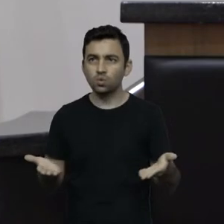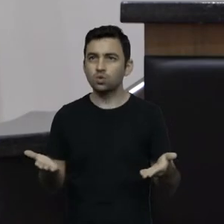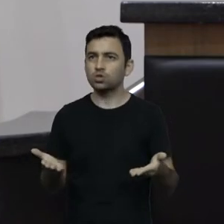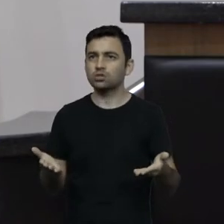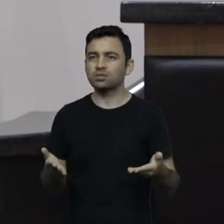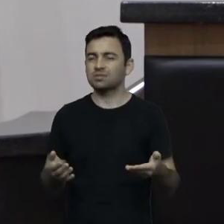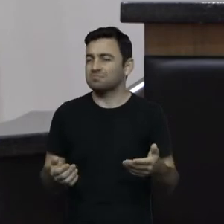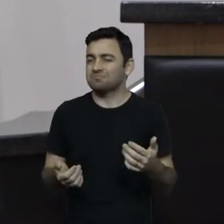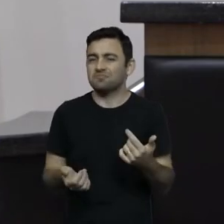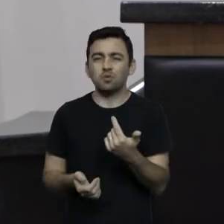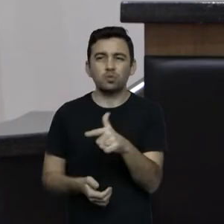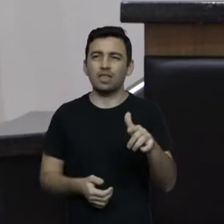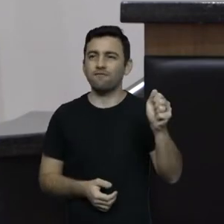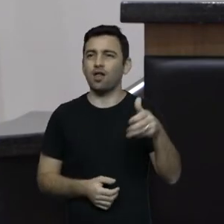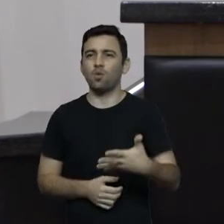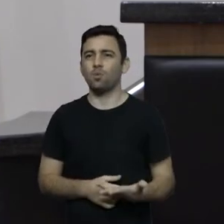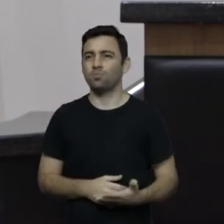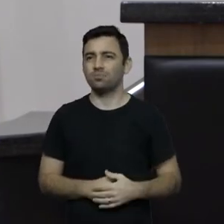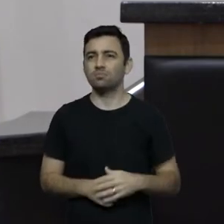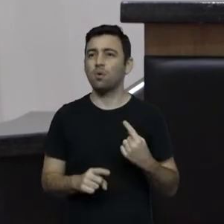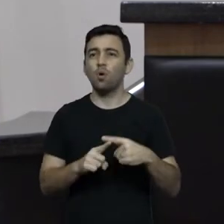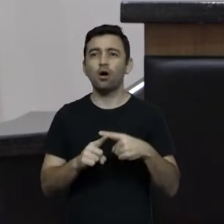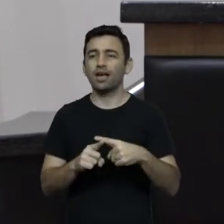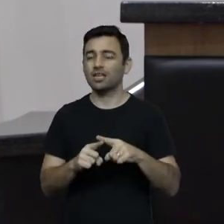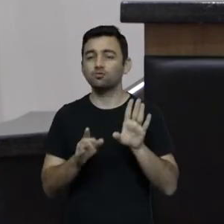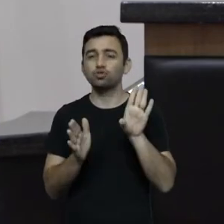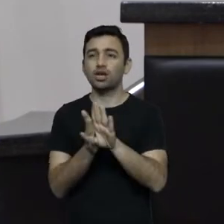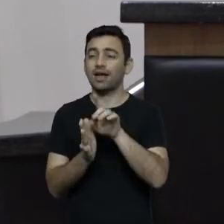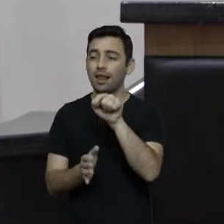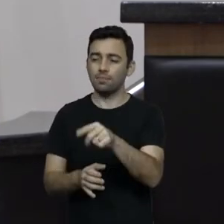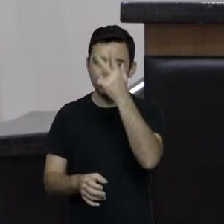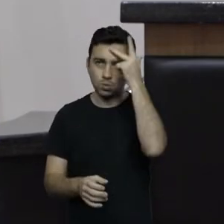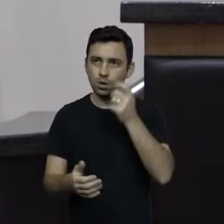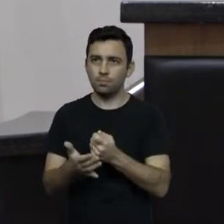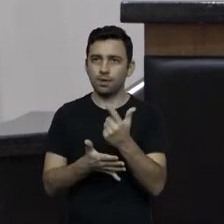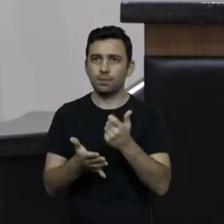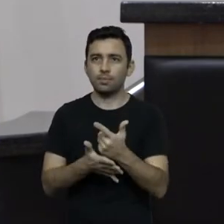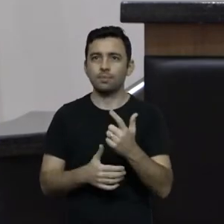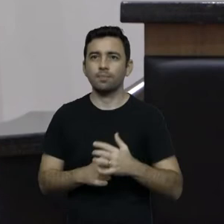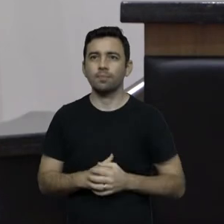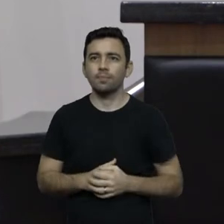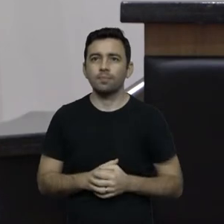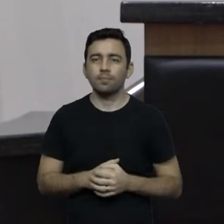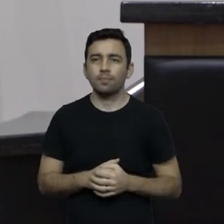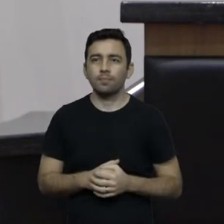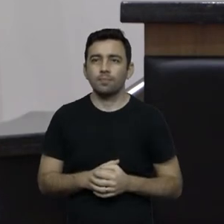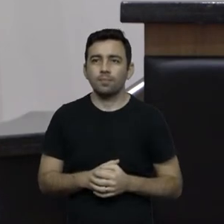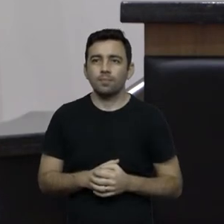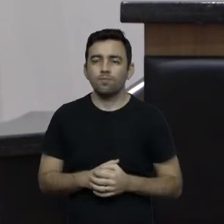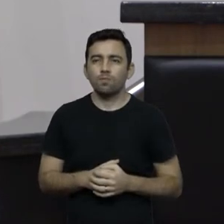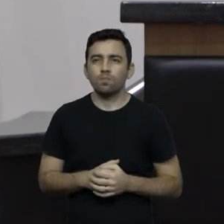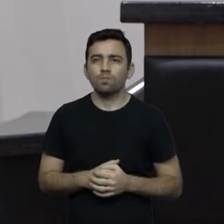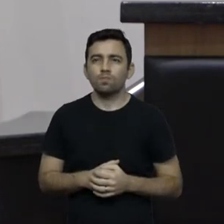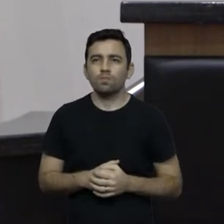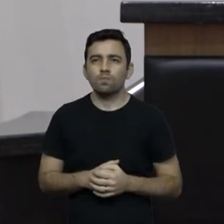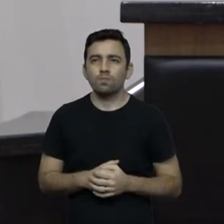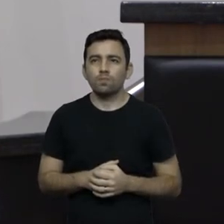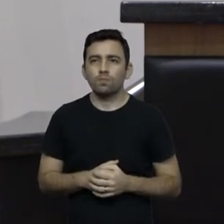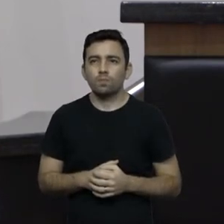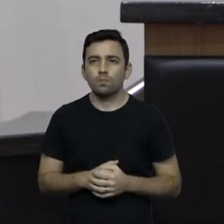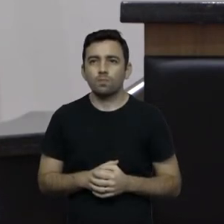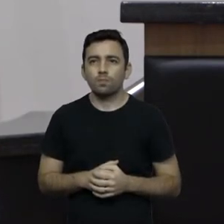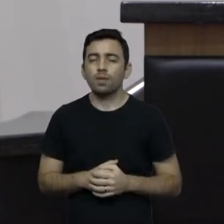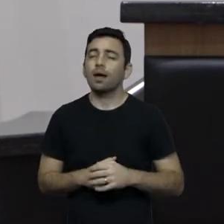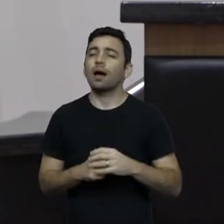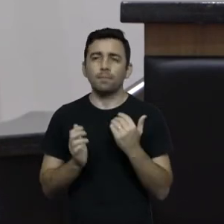valia absolutamente nada porque não chegou lá no consumidor e e e mais